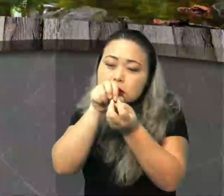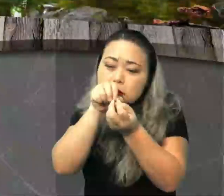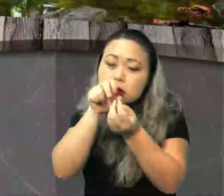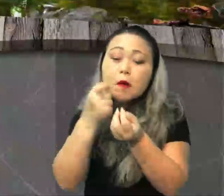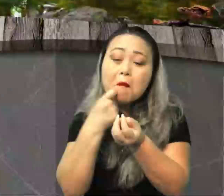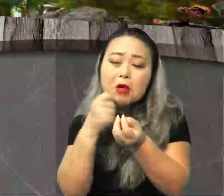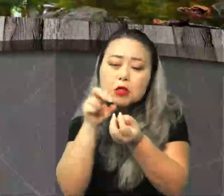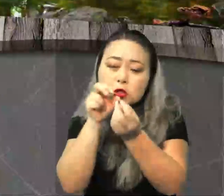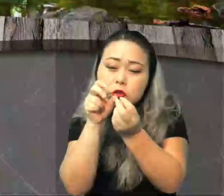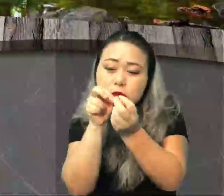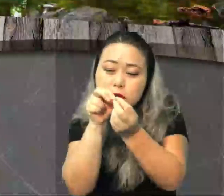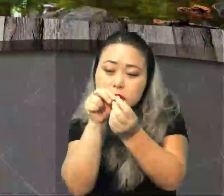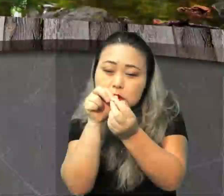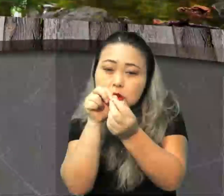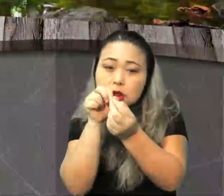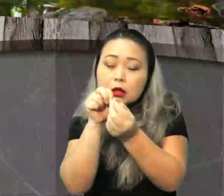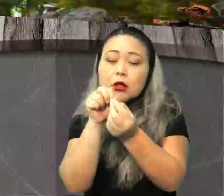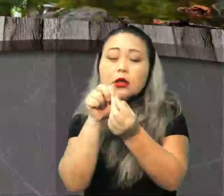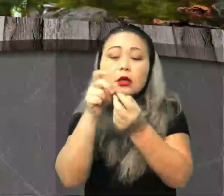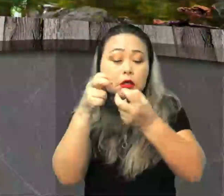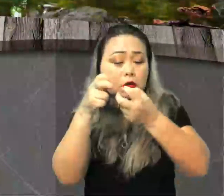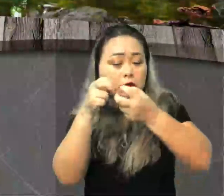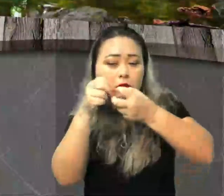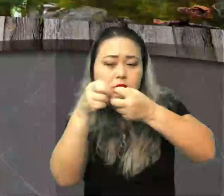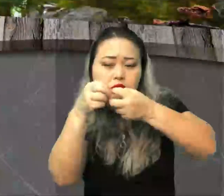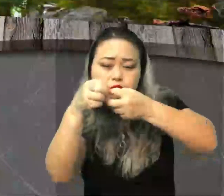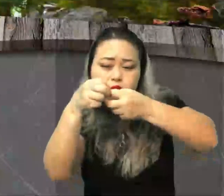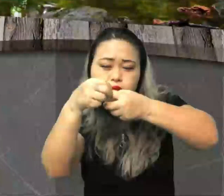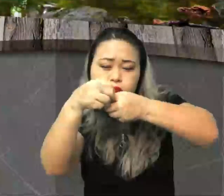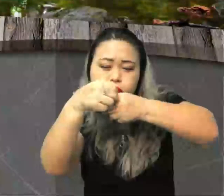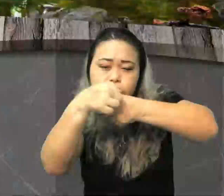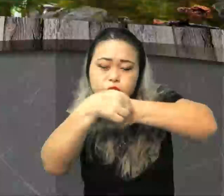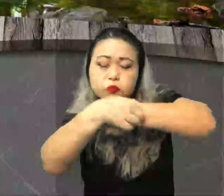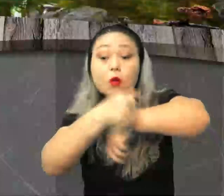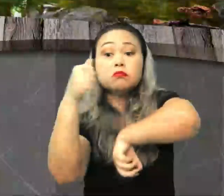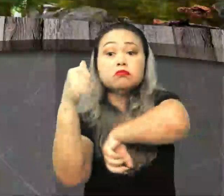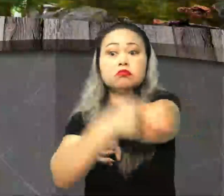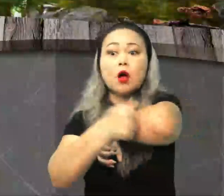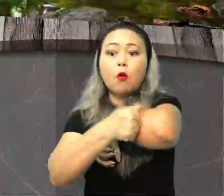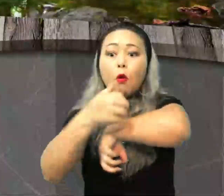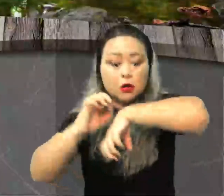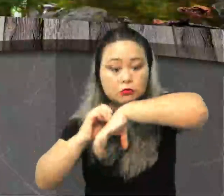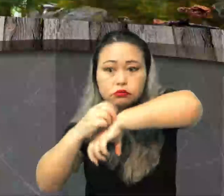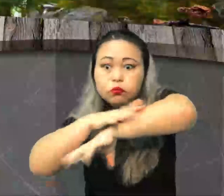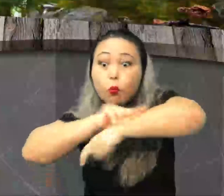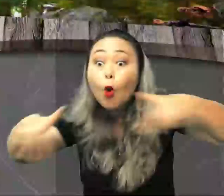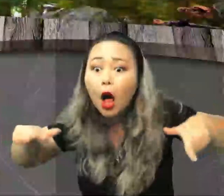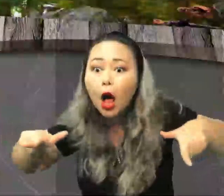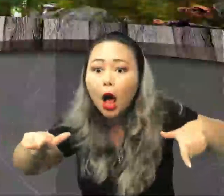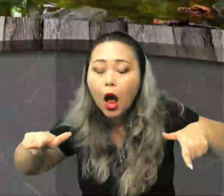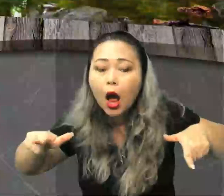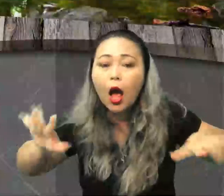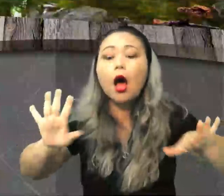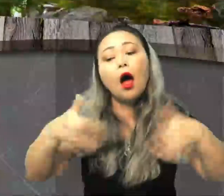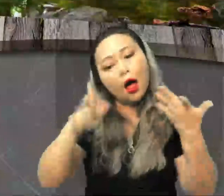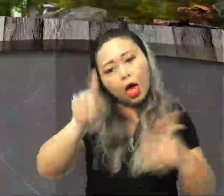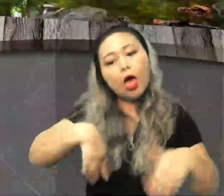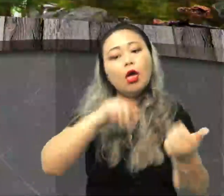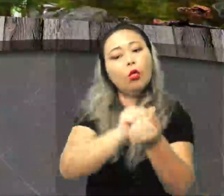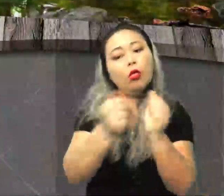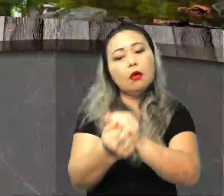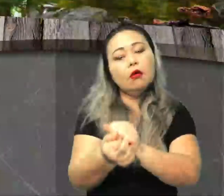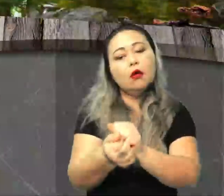precisas. Elas deixam o animal só no osso mesmo. Mas é a sua